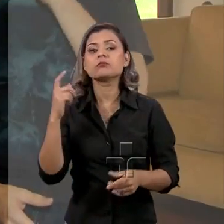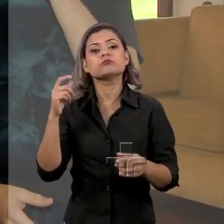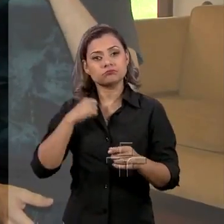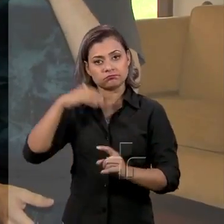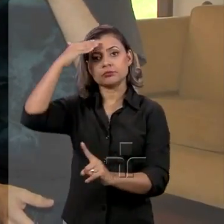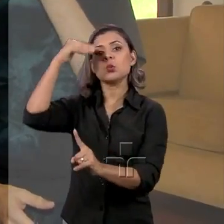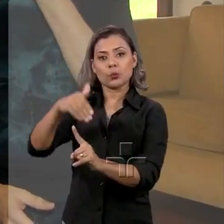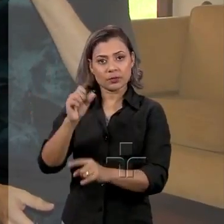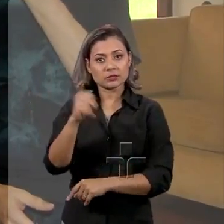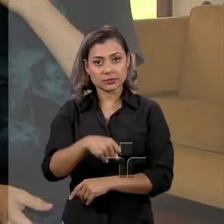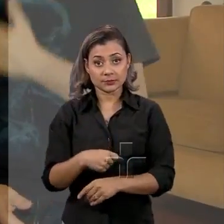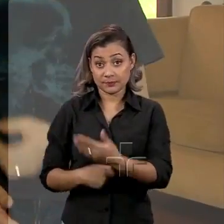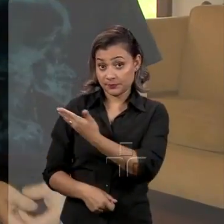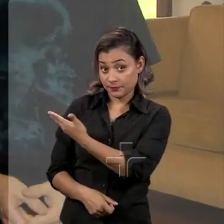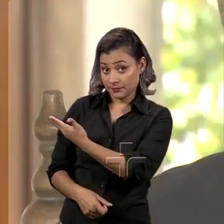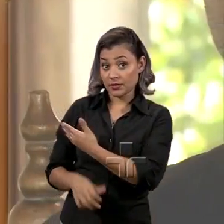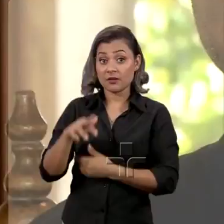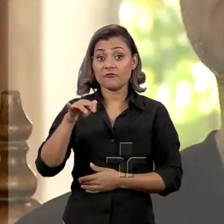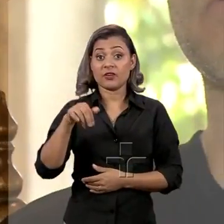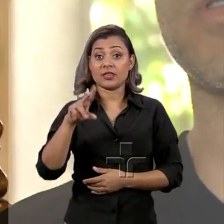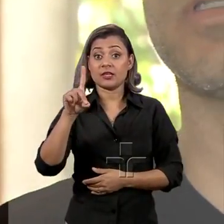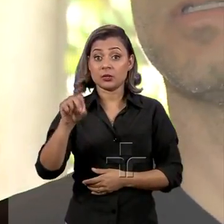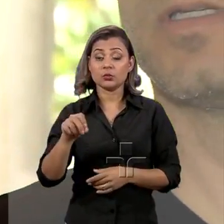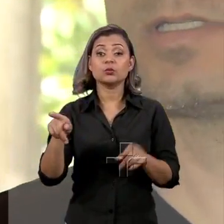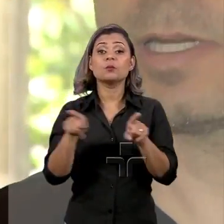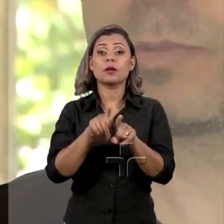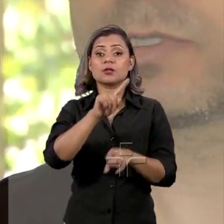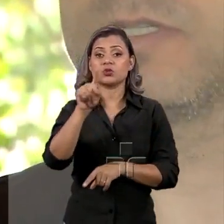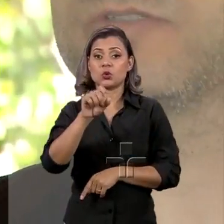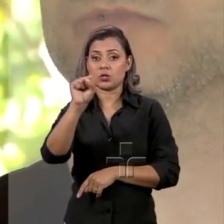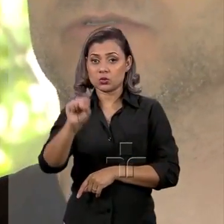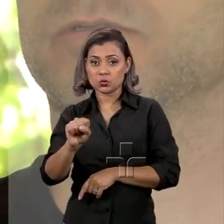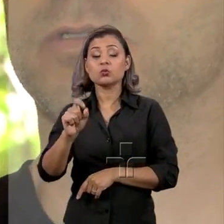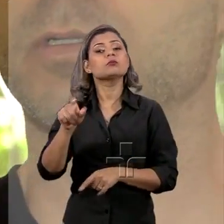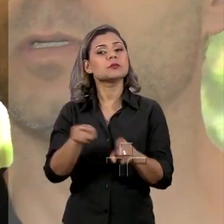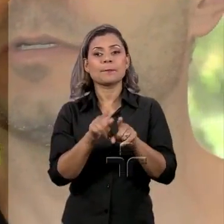Fernando, morador de um condomínio na Zona Sul, também não estava satisfeito com a